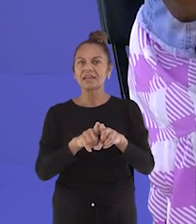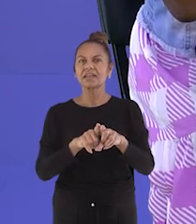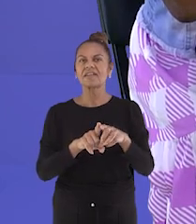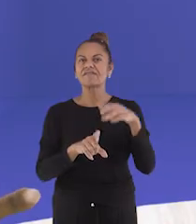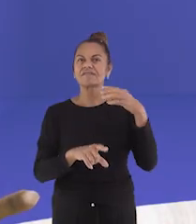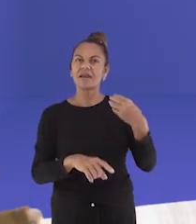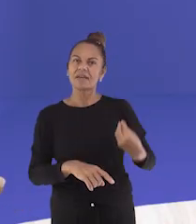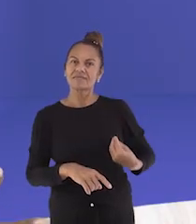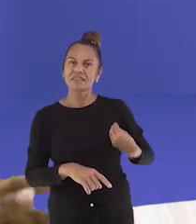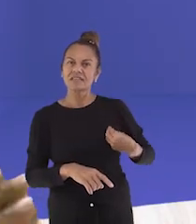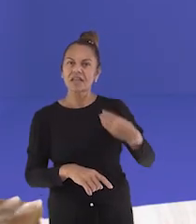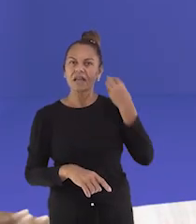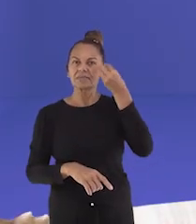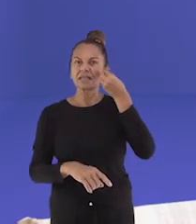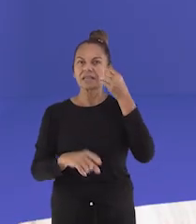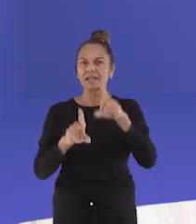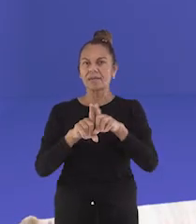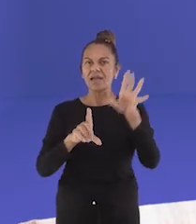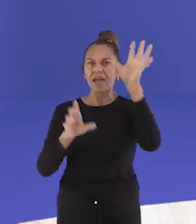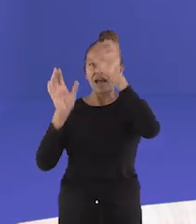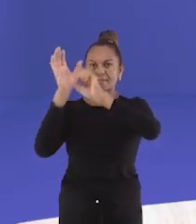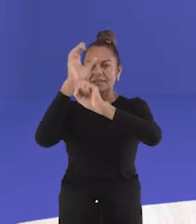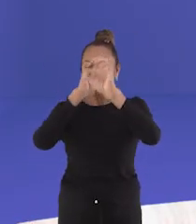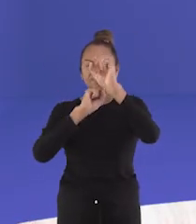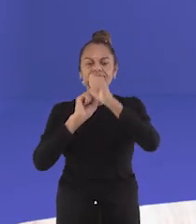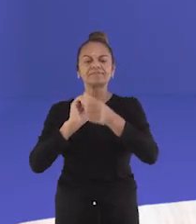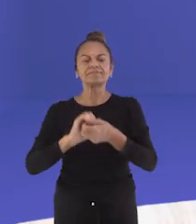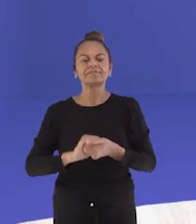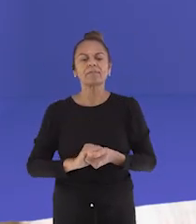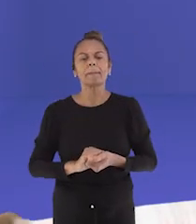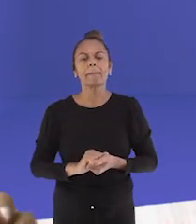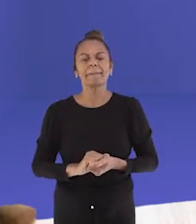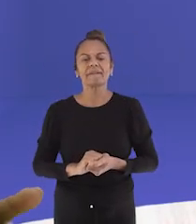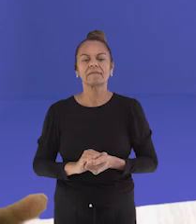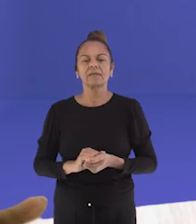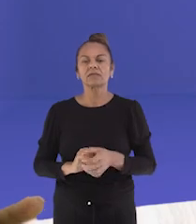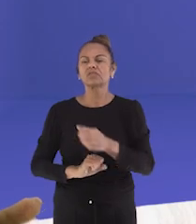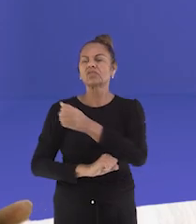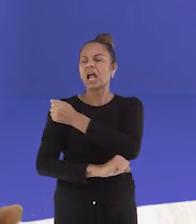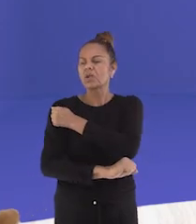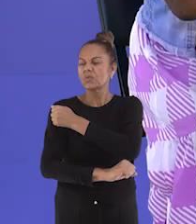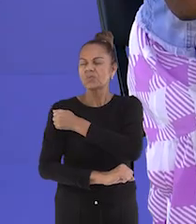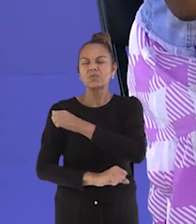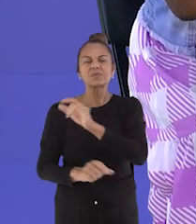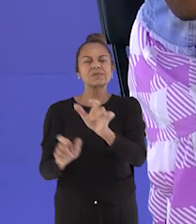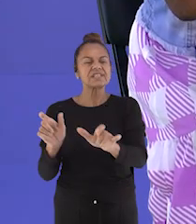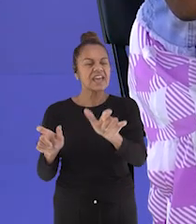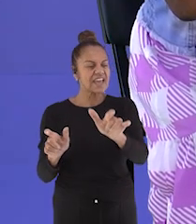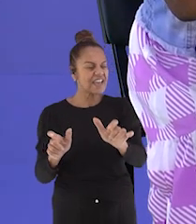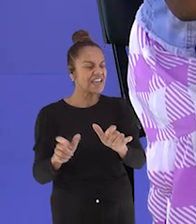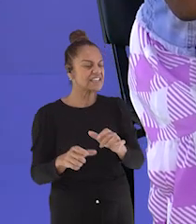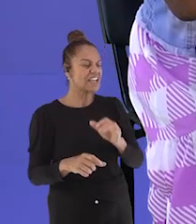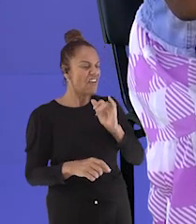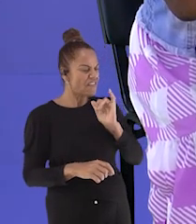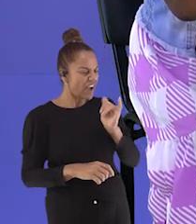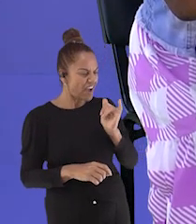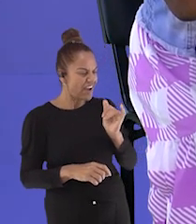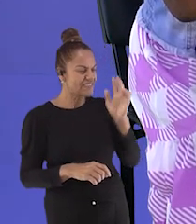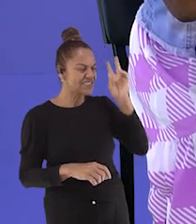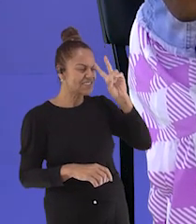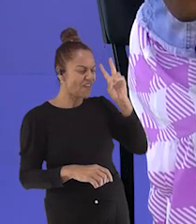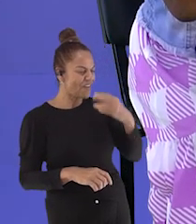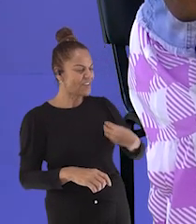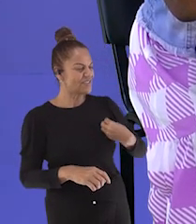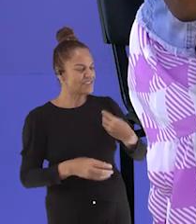aprendizagem. Os alunos, eles conversavam sobre as suas histórias com você nesse período? Sim, conversavam